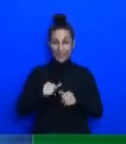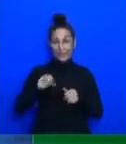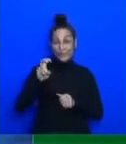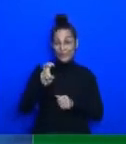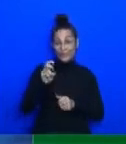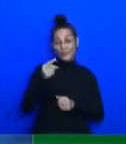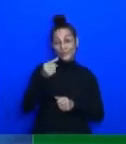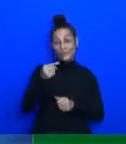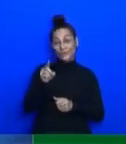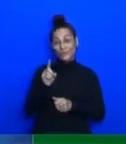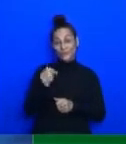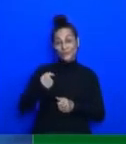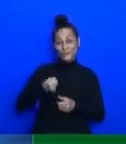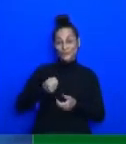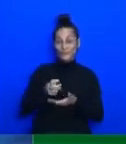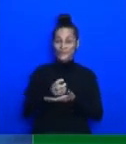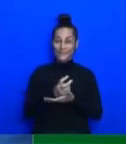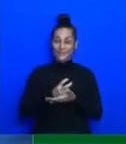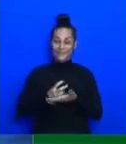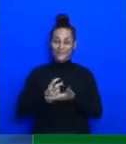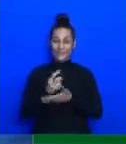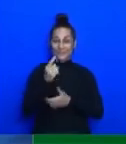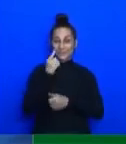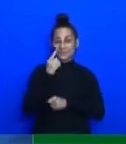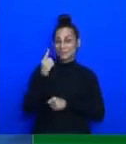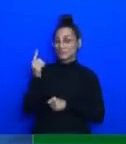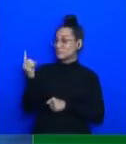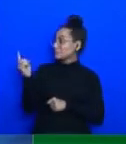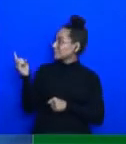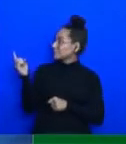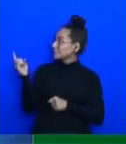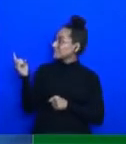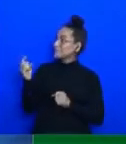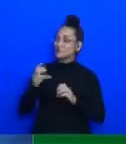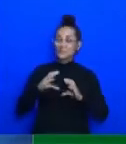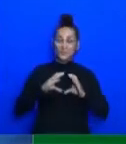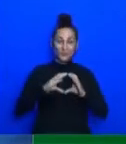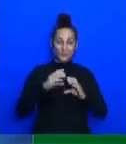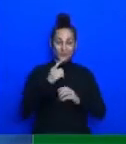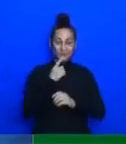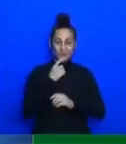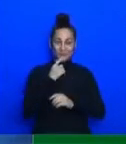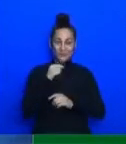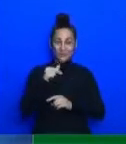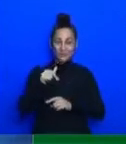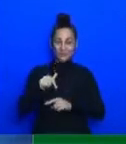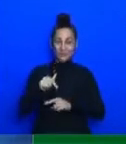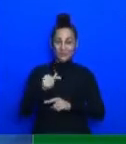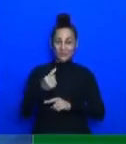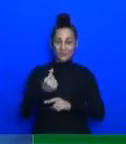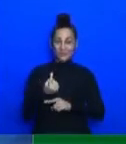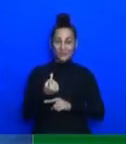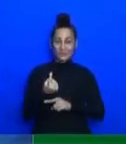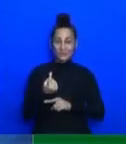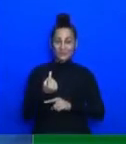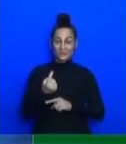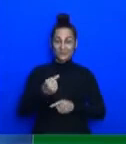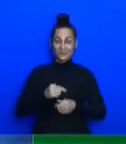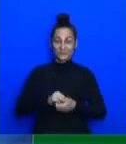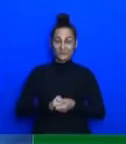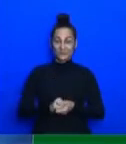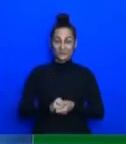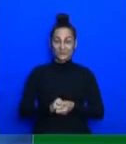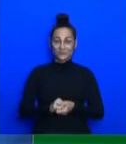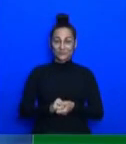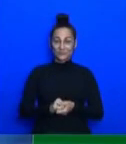o quinto e último número da quina. Bola vermelha 71. Vermelha número